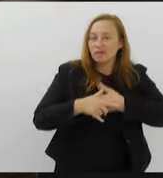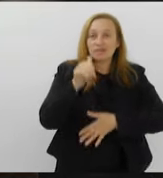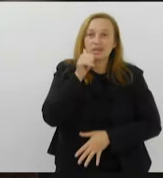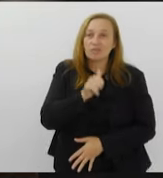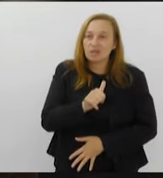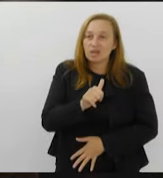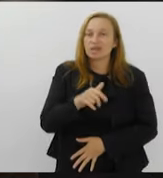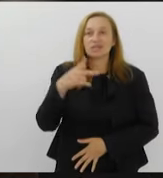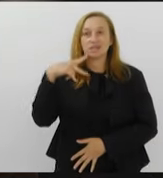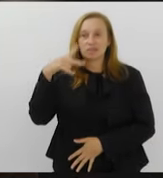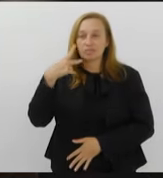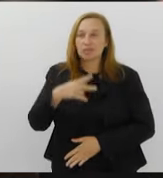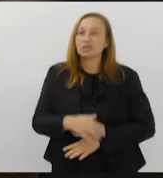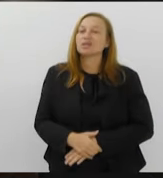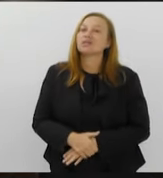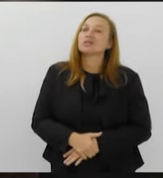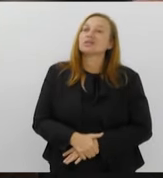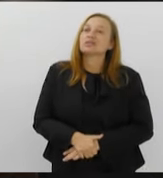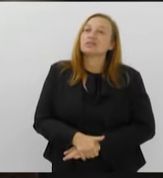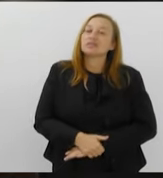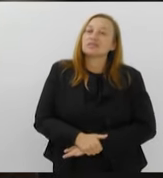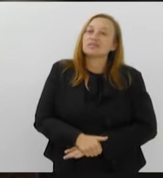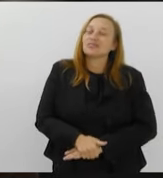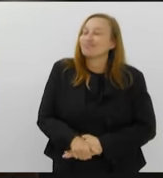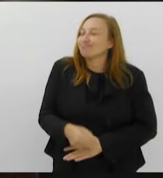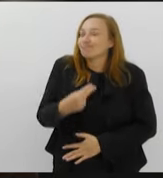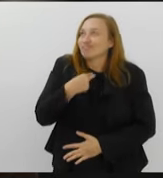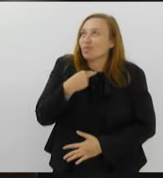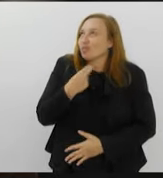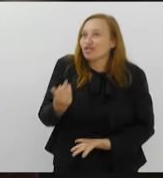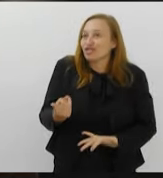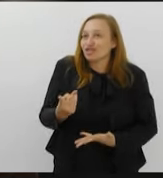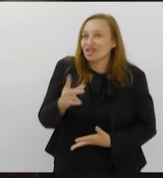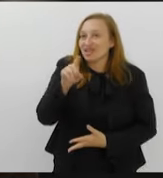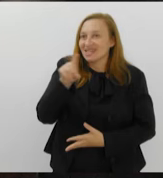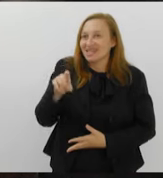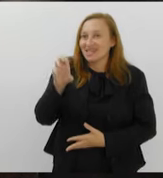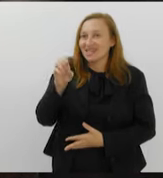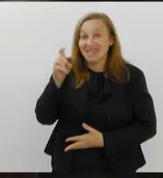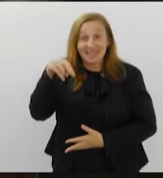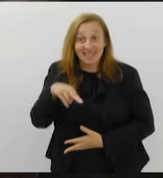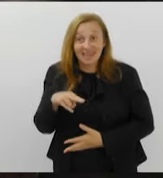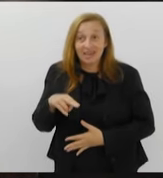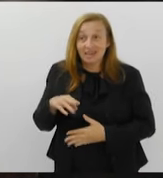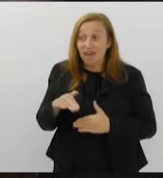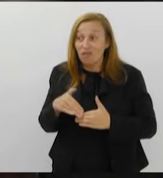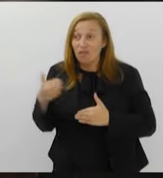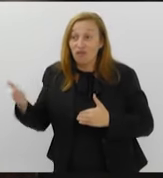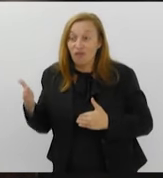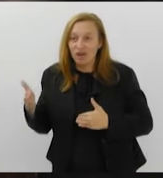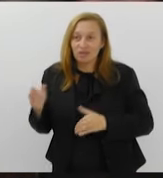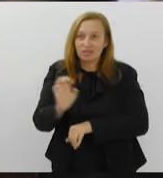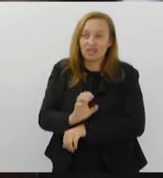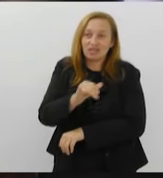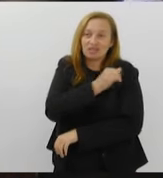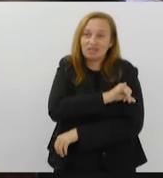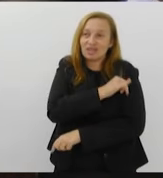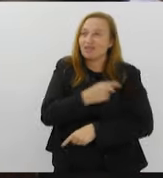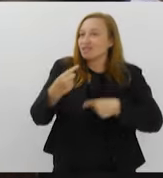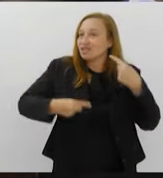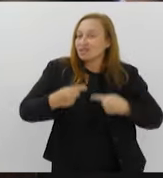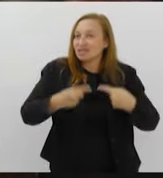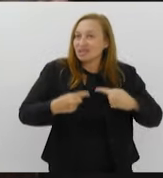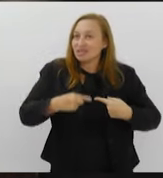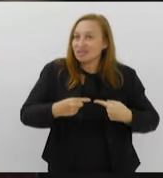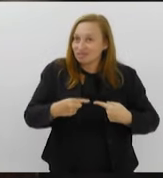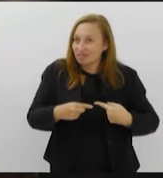na política. Então, não podia, Zeidan, o Estado do Rio de Janeiro ficar fora desse debate, haja